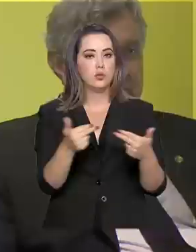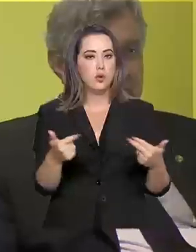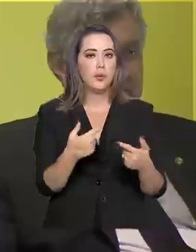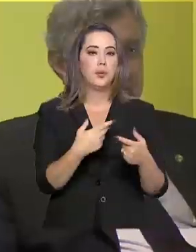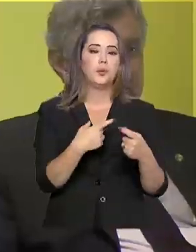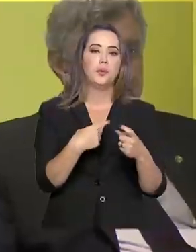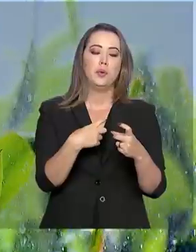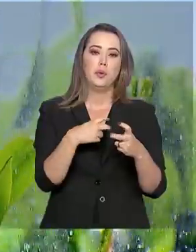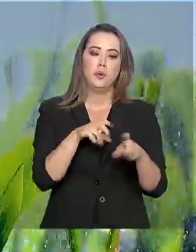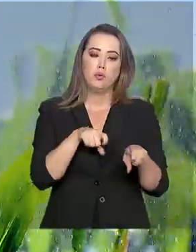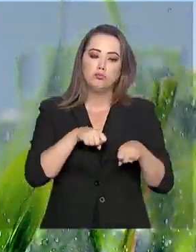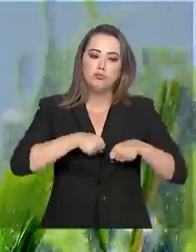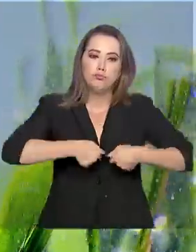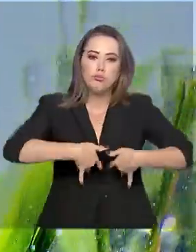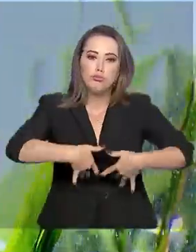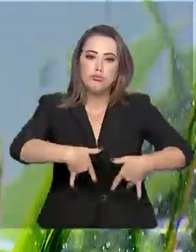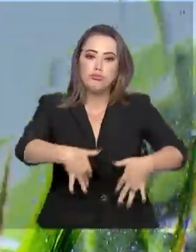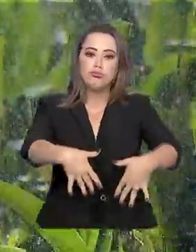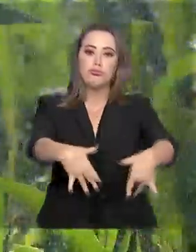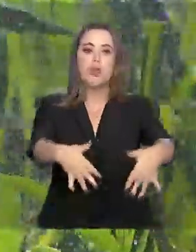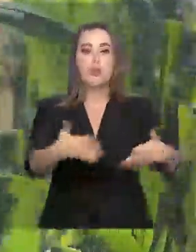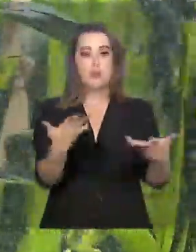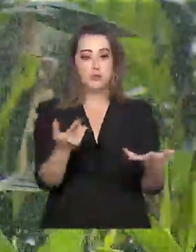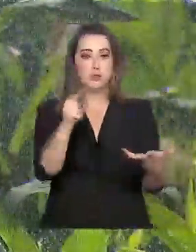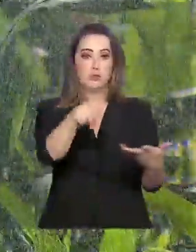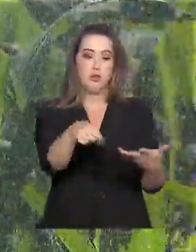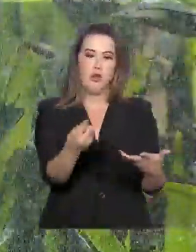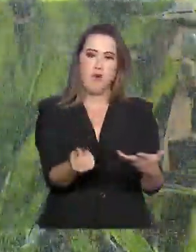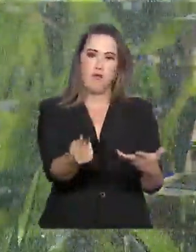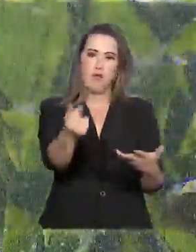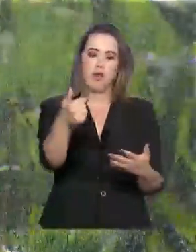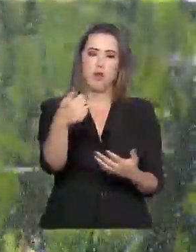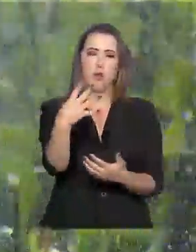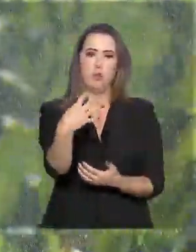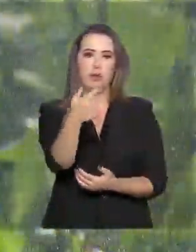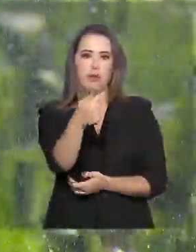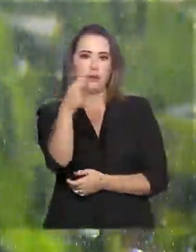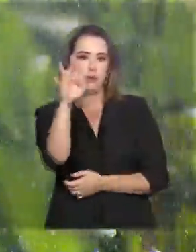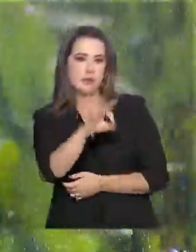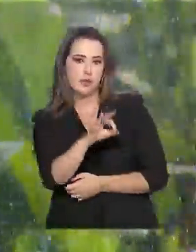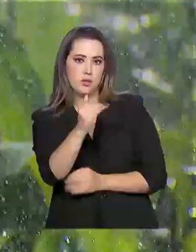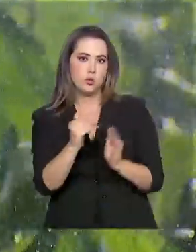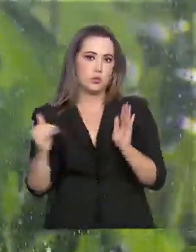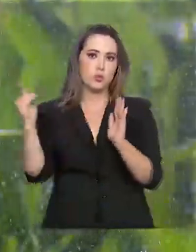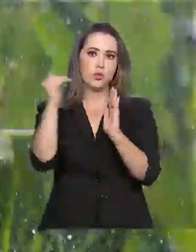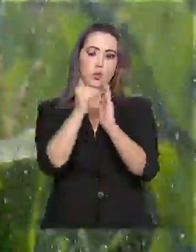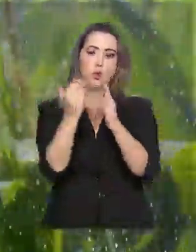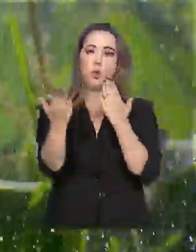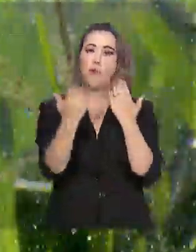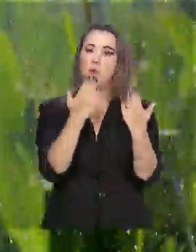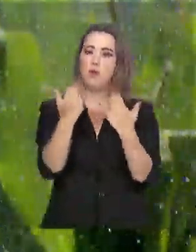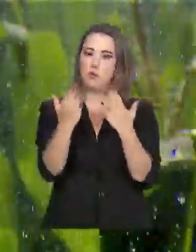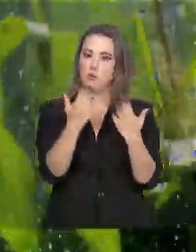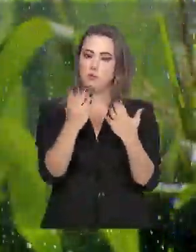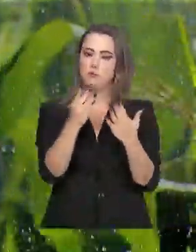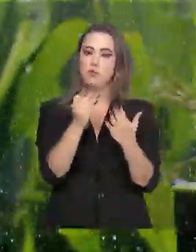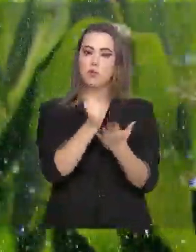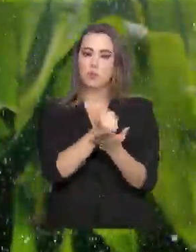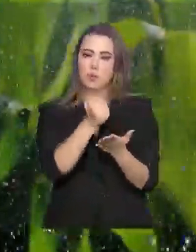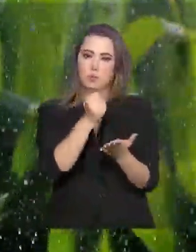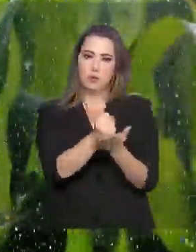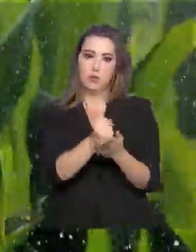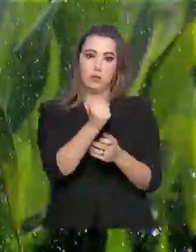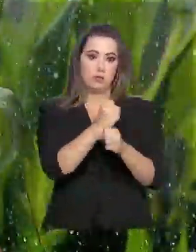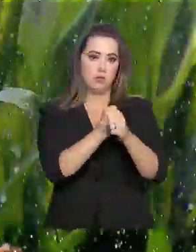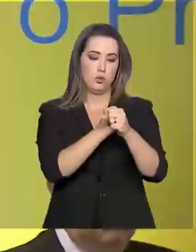defensivos agrícolas e fertilizantes. O valor é 47% maior que o efetivamente contratado na